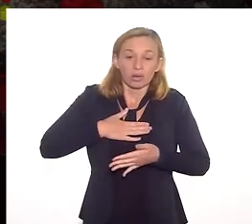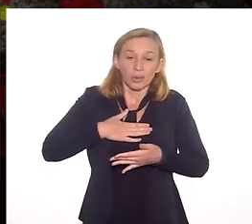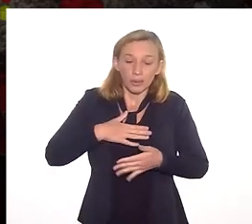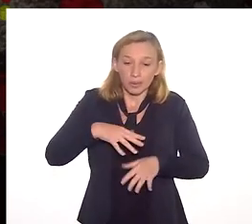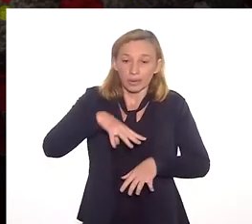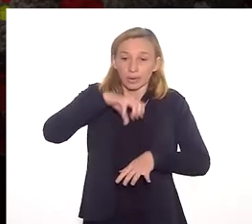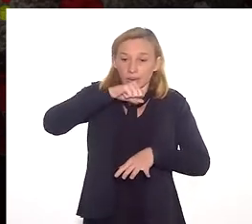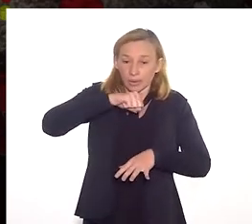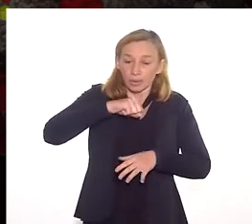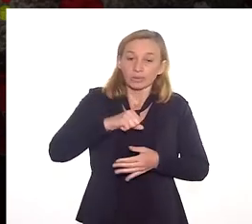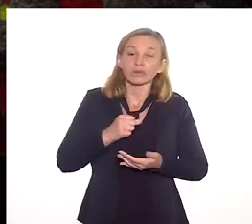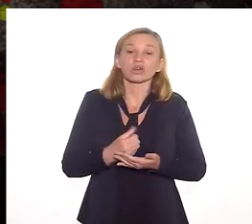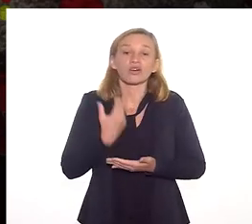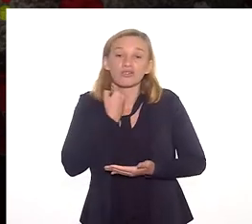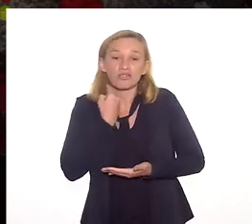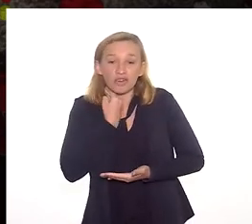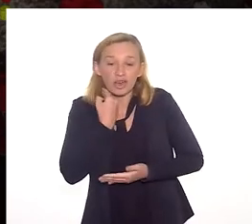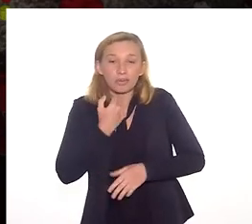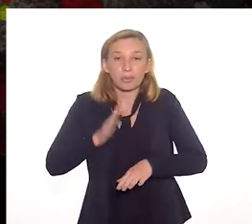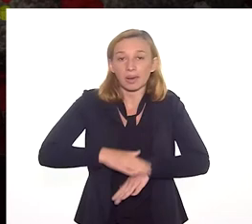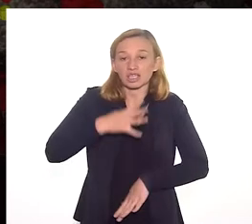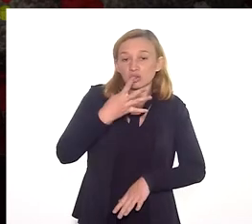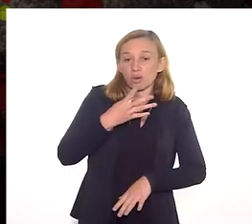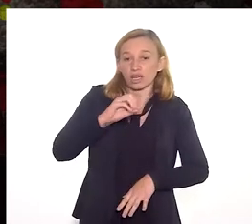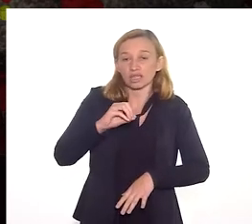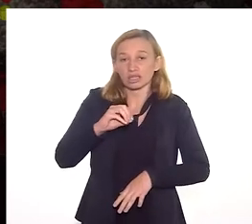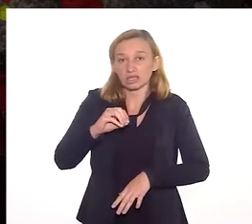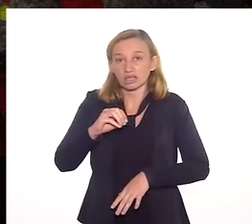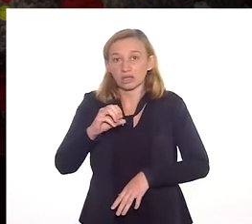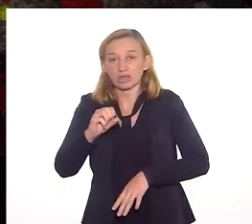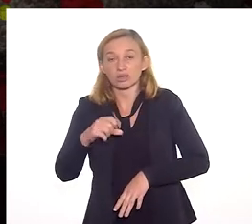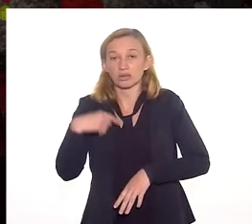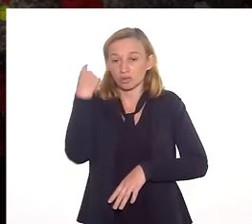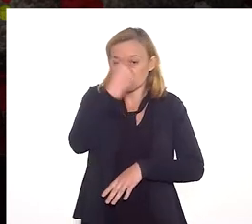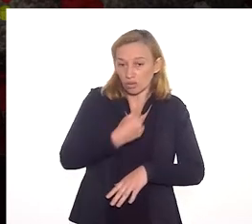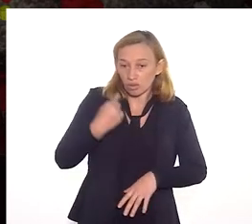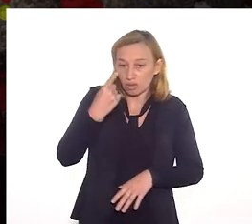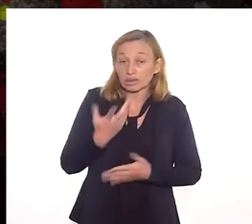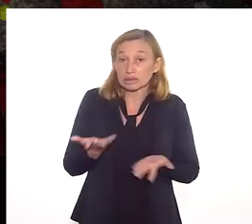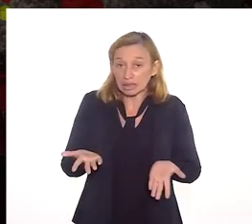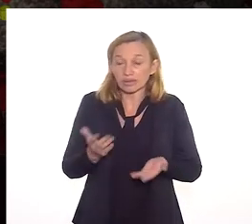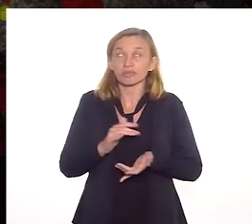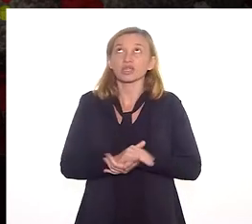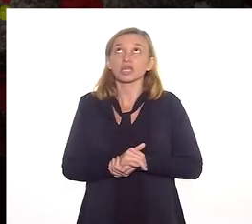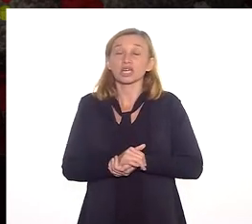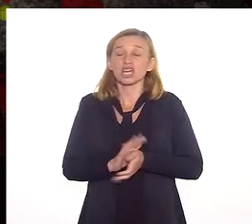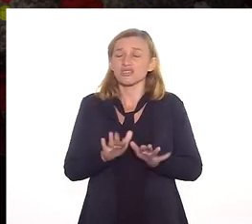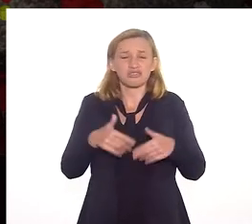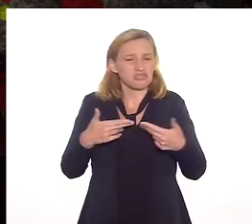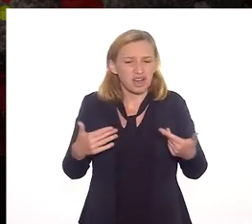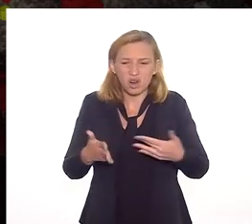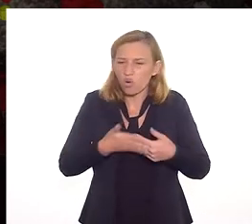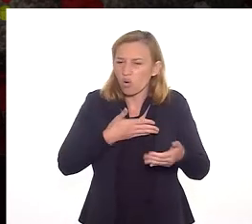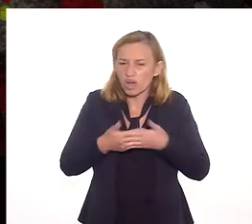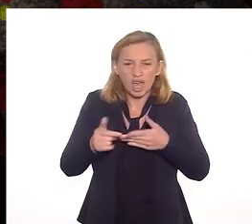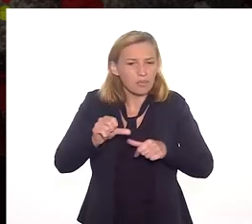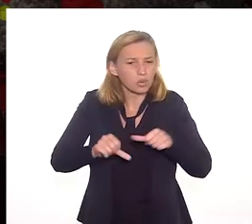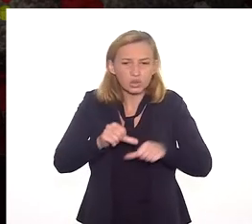ar, febre mantida por mais de 48 horas, queda do estado geral,